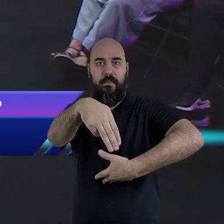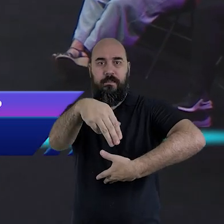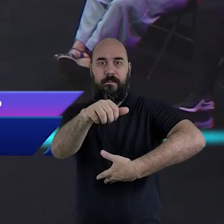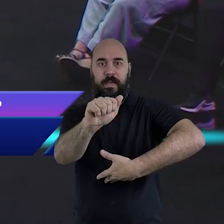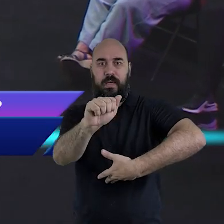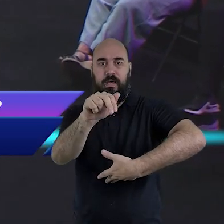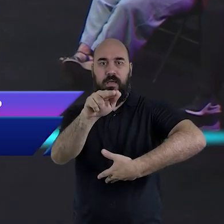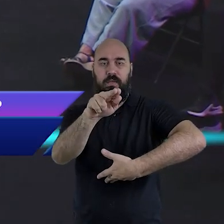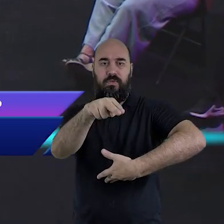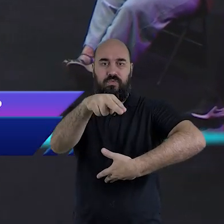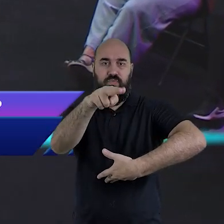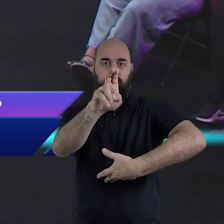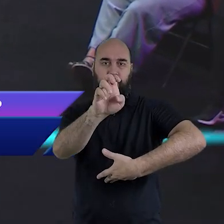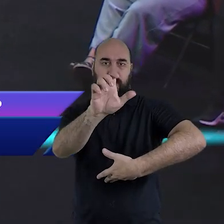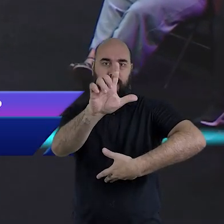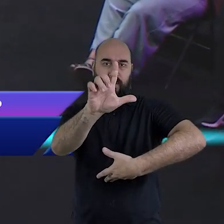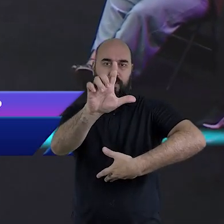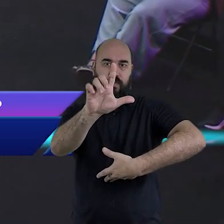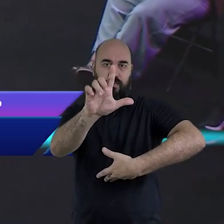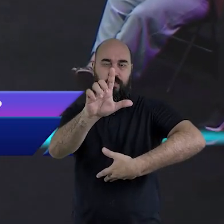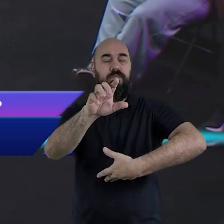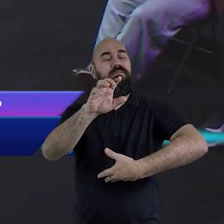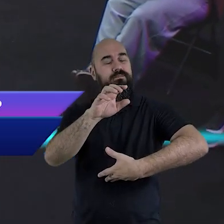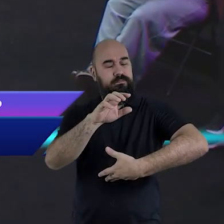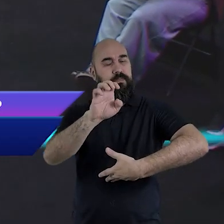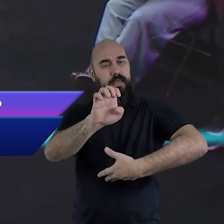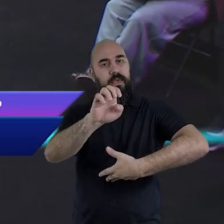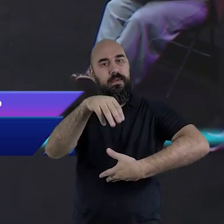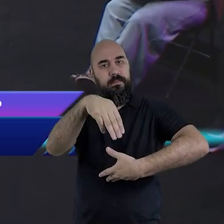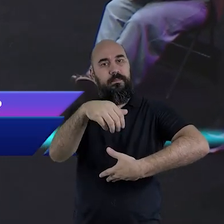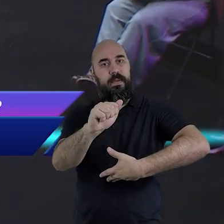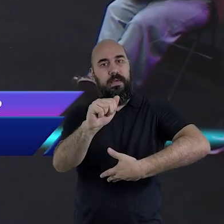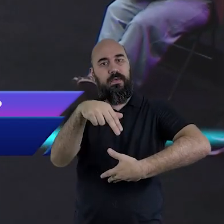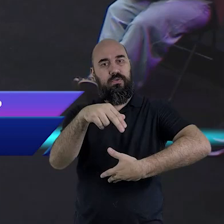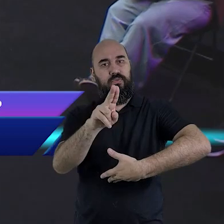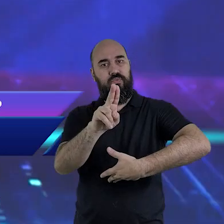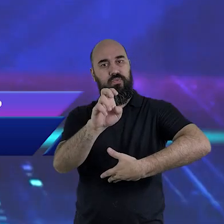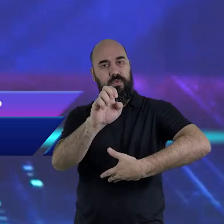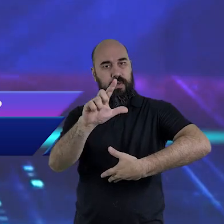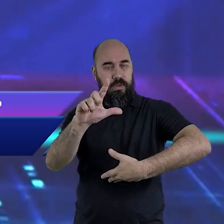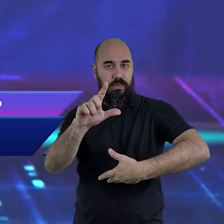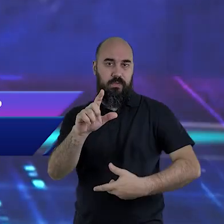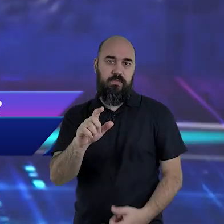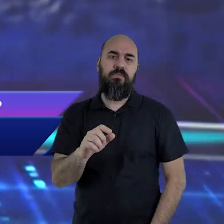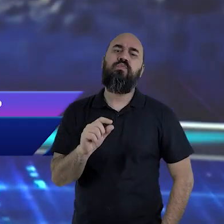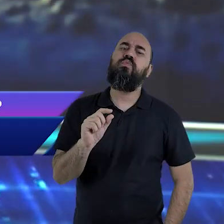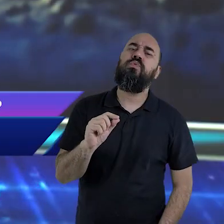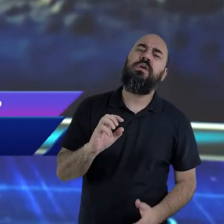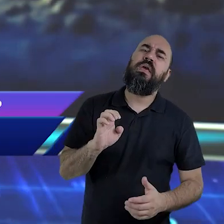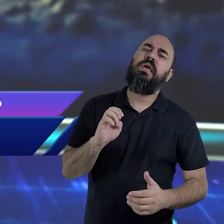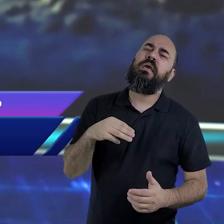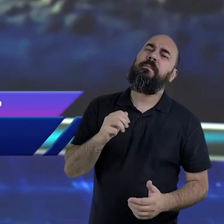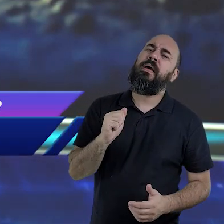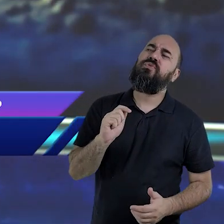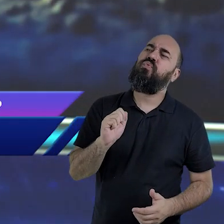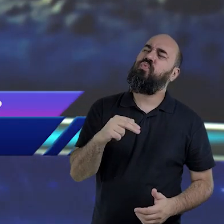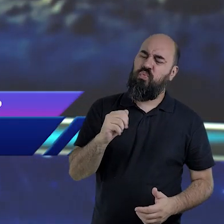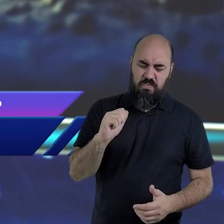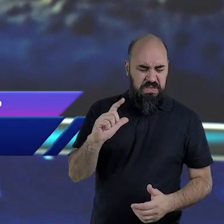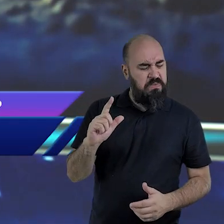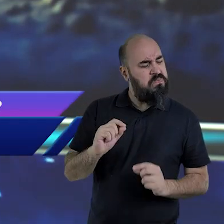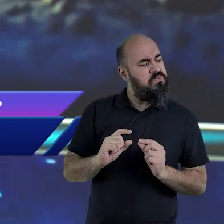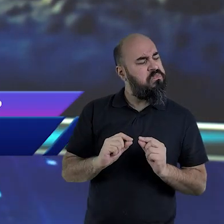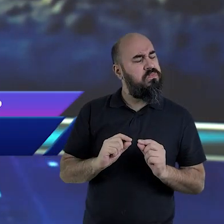Emanuel significa Deus conosco. Deus está entre nós. Então, o bebê